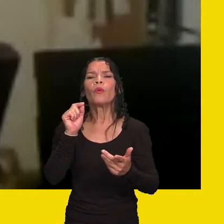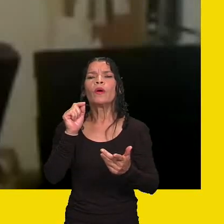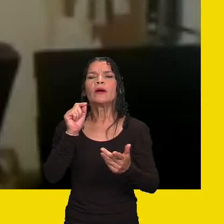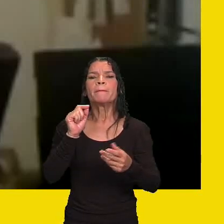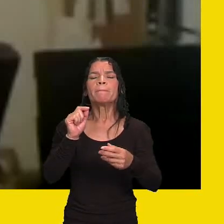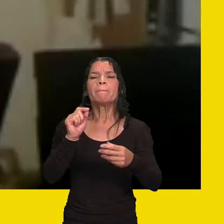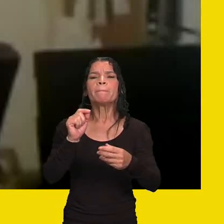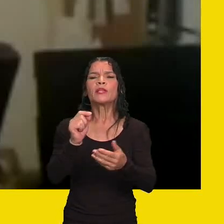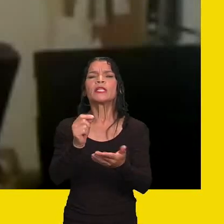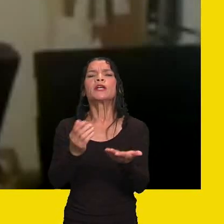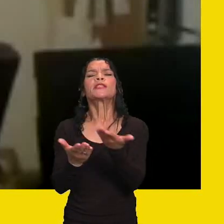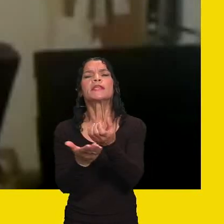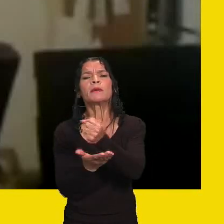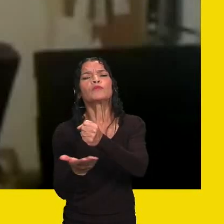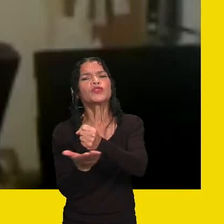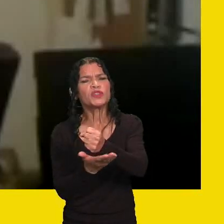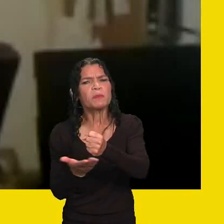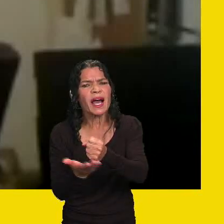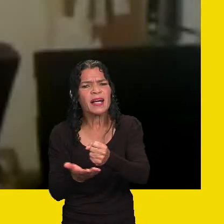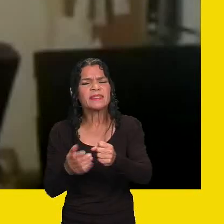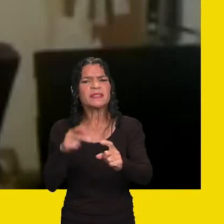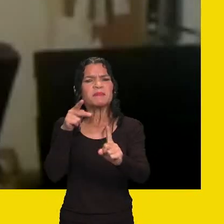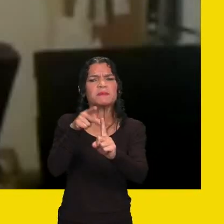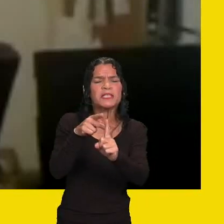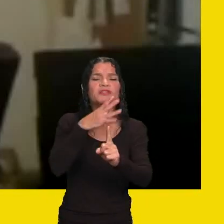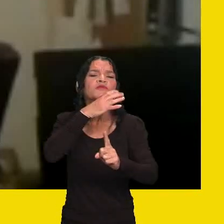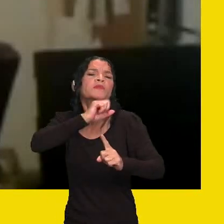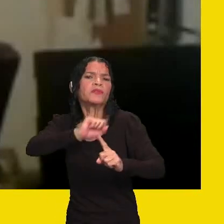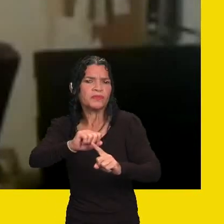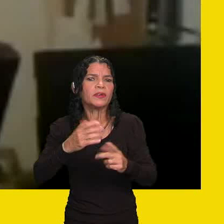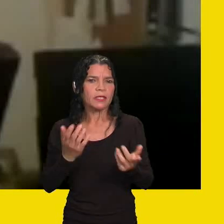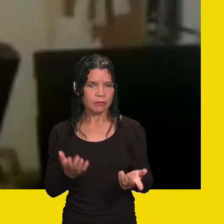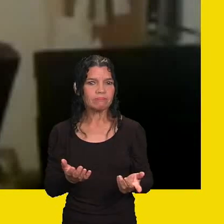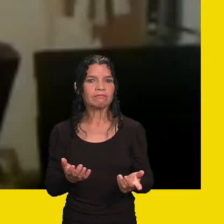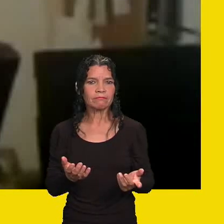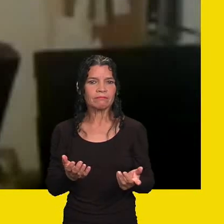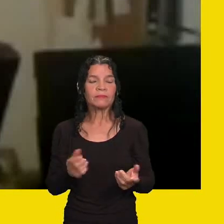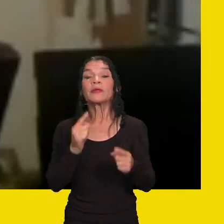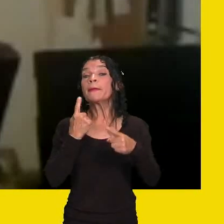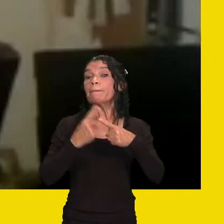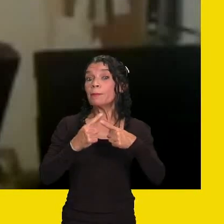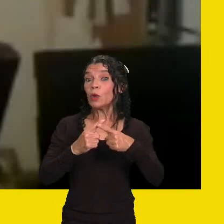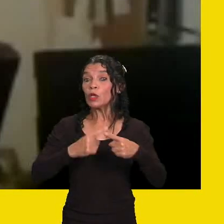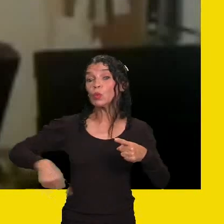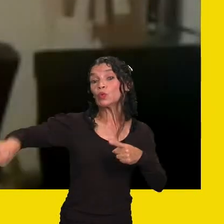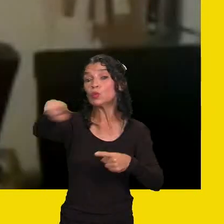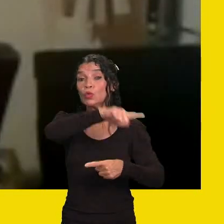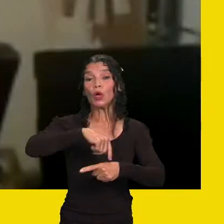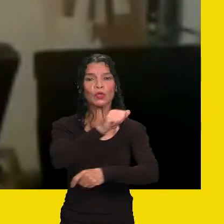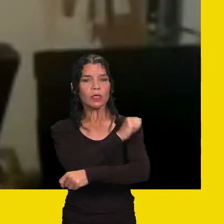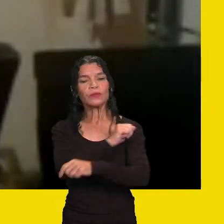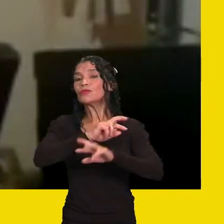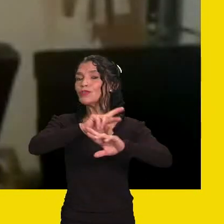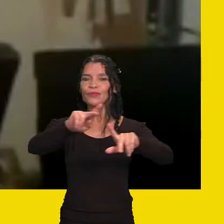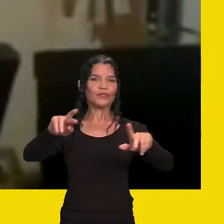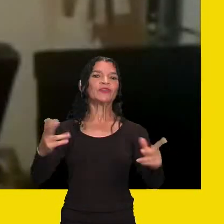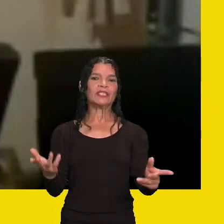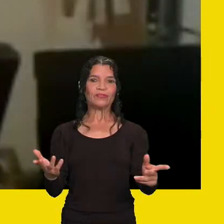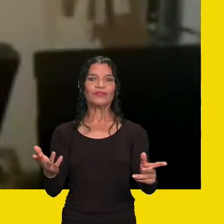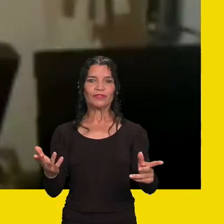ainda que baseado na perspectiva de Paulo Freire, porque os nossos alunos são diferentes,